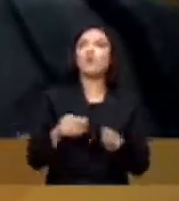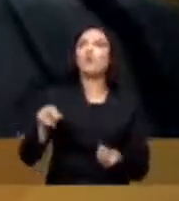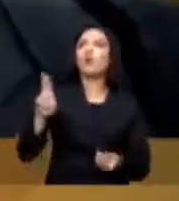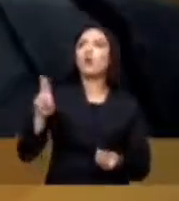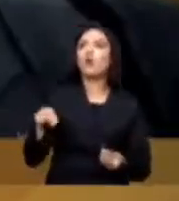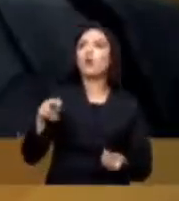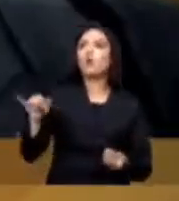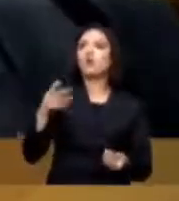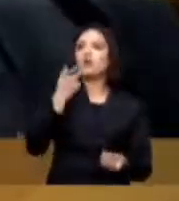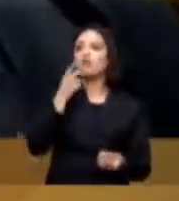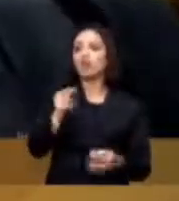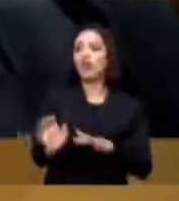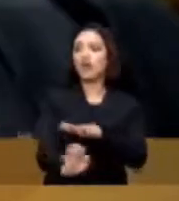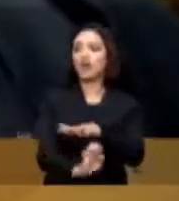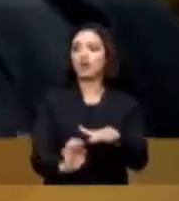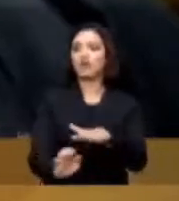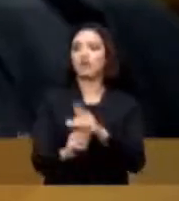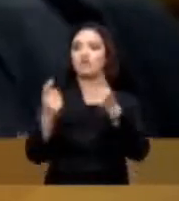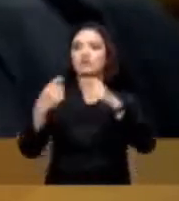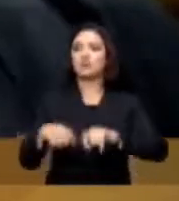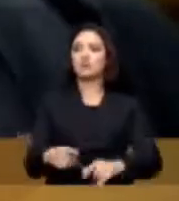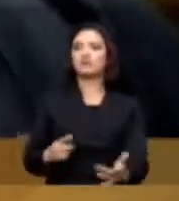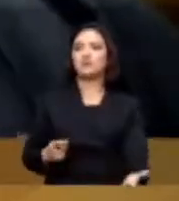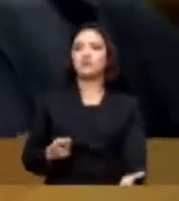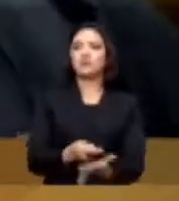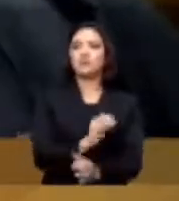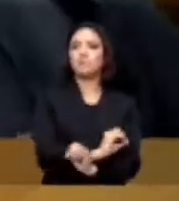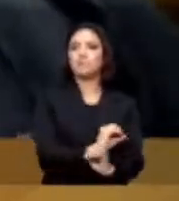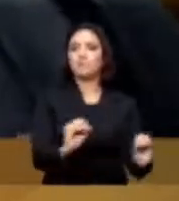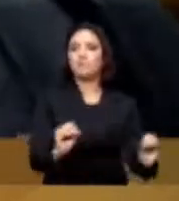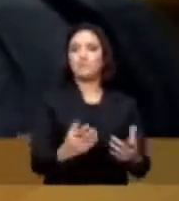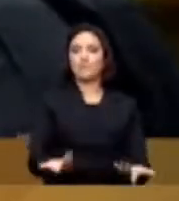de compensações financeiras